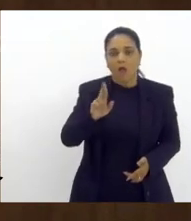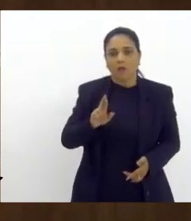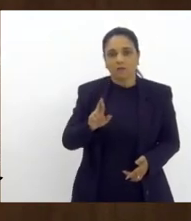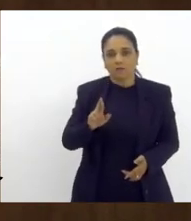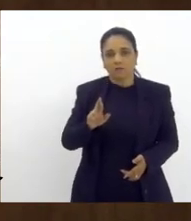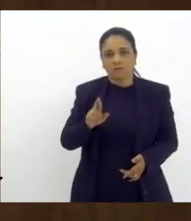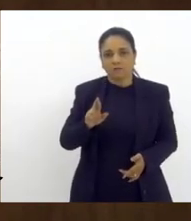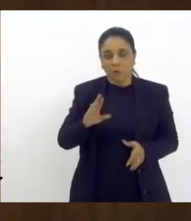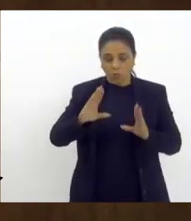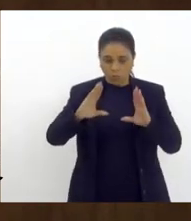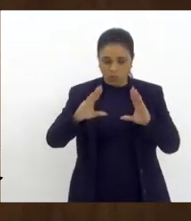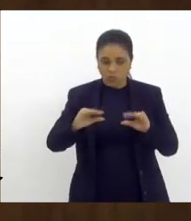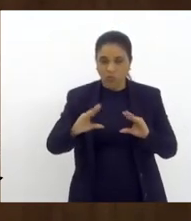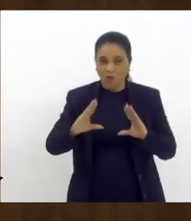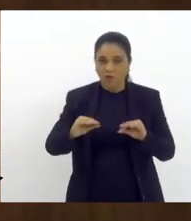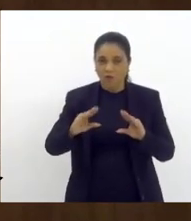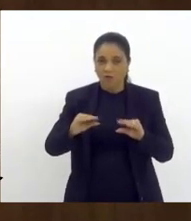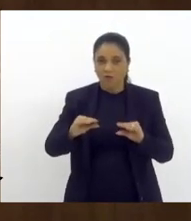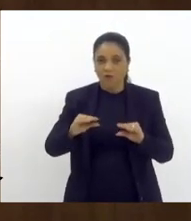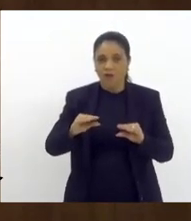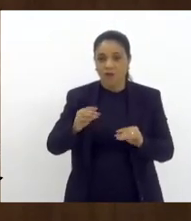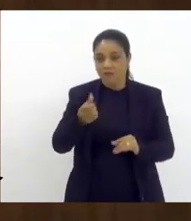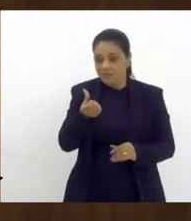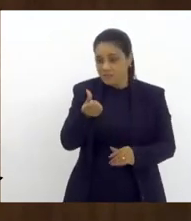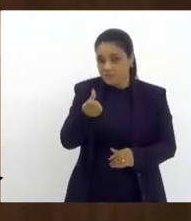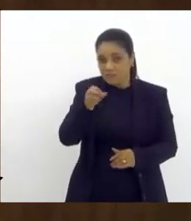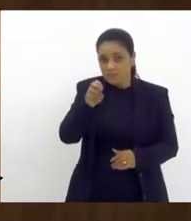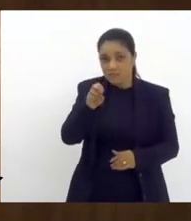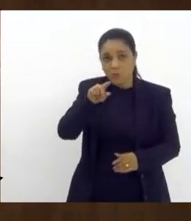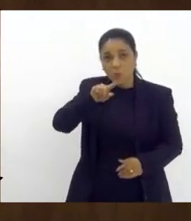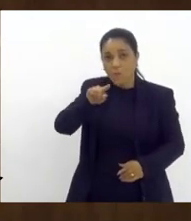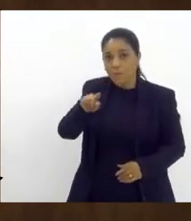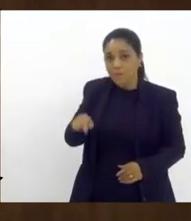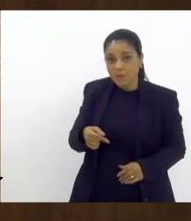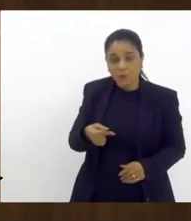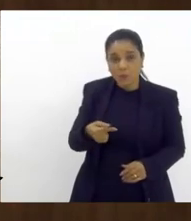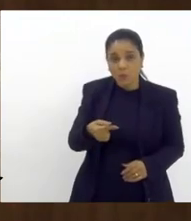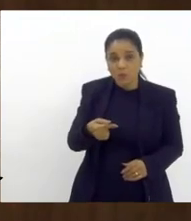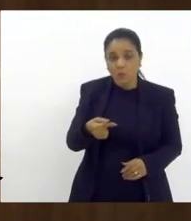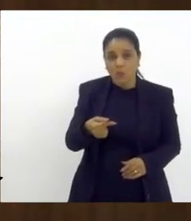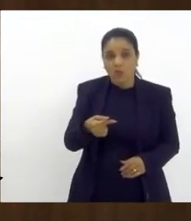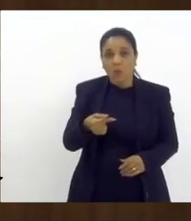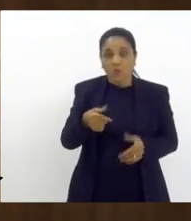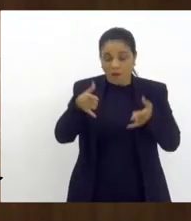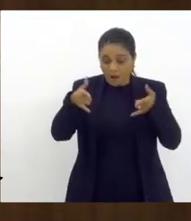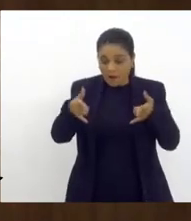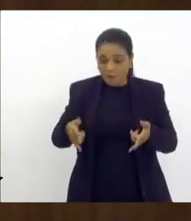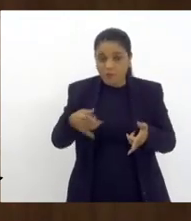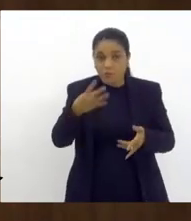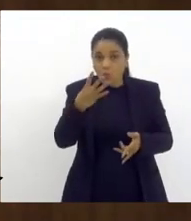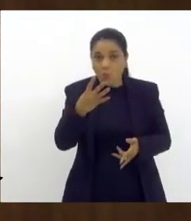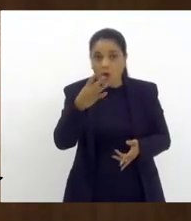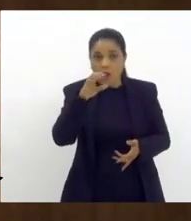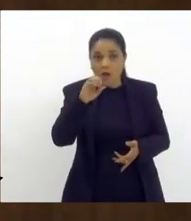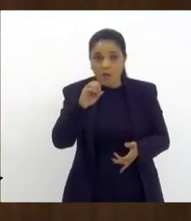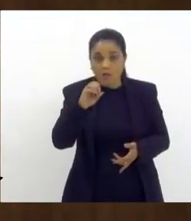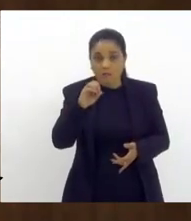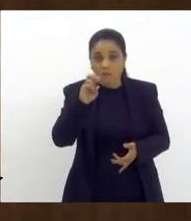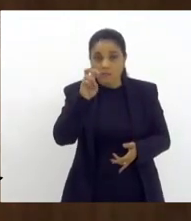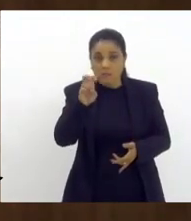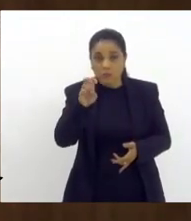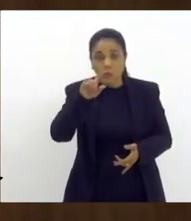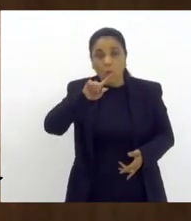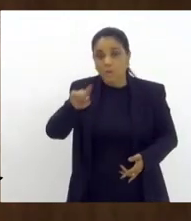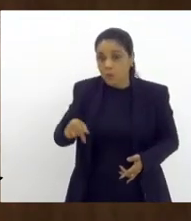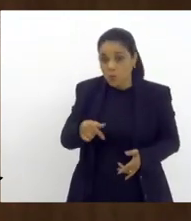um sofá de 65 mil uma cama de mais de 40 mil e queriam comprar uma mesa de 200